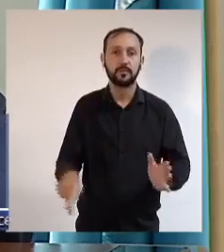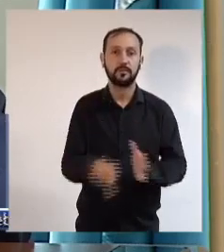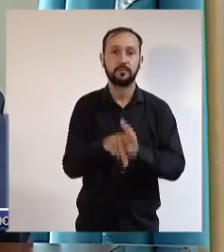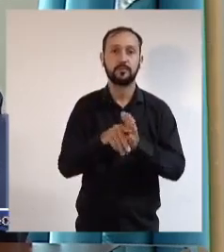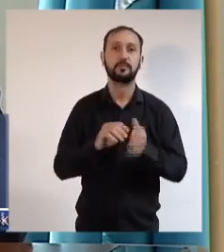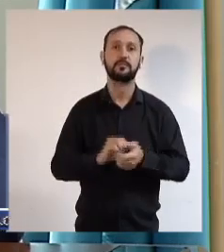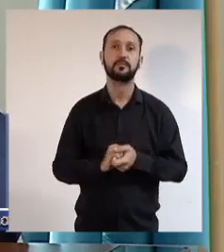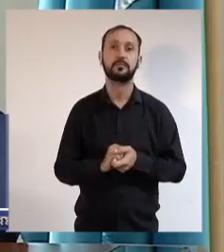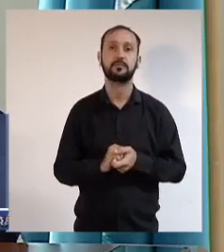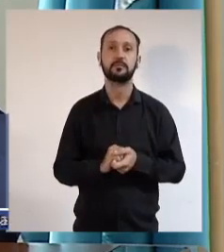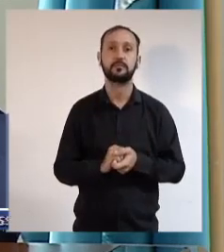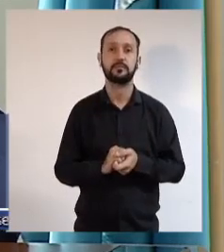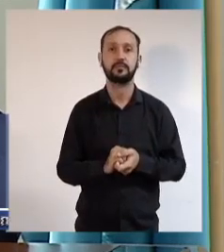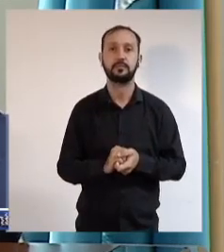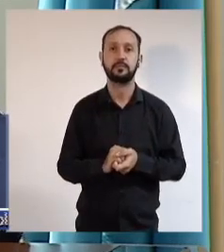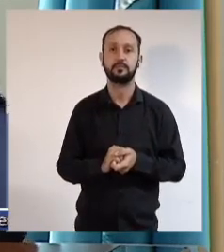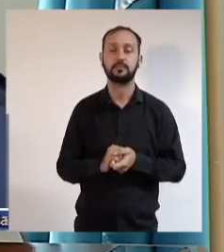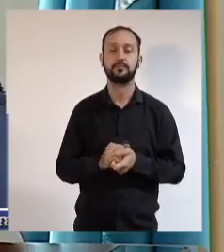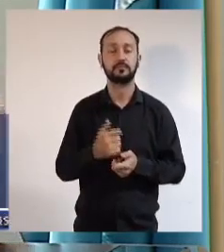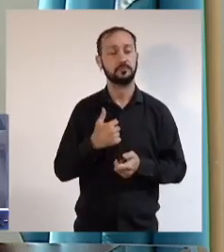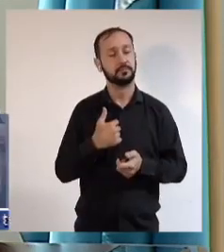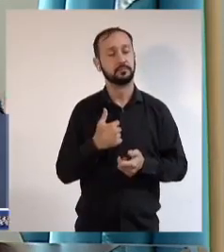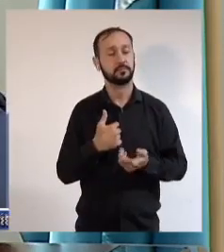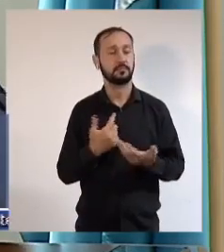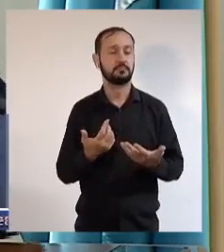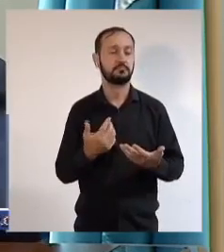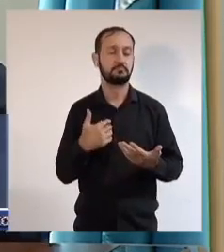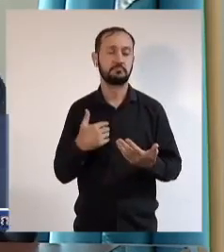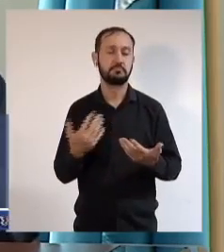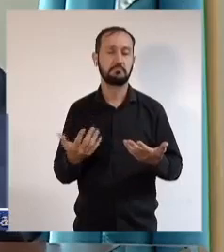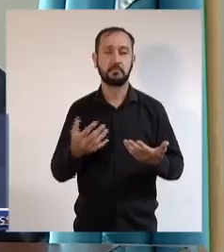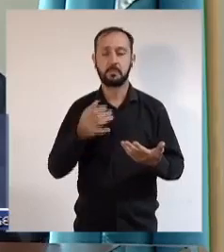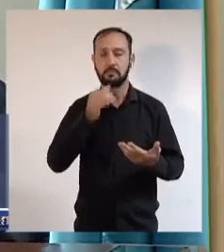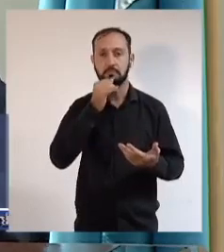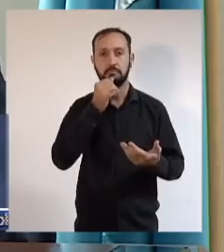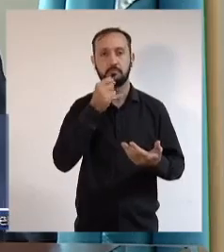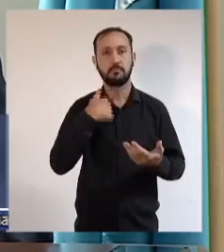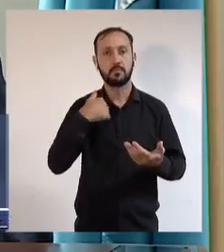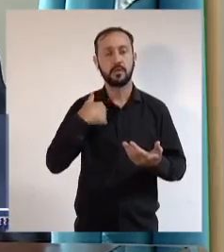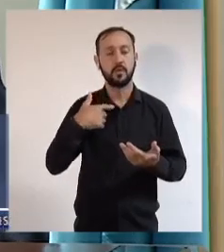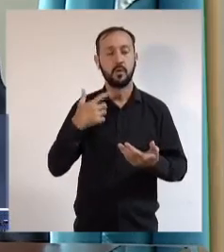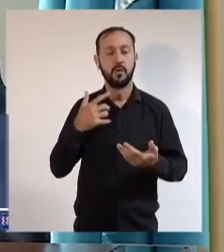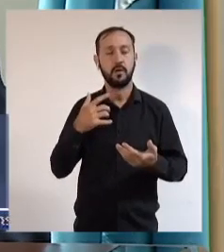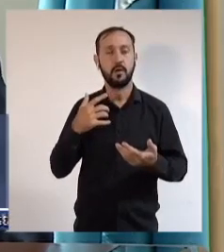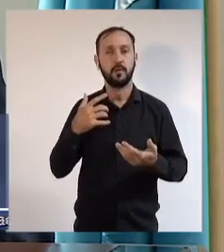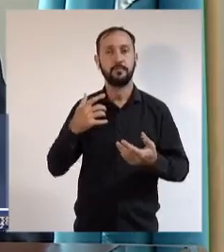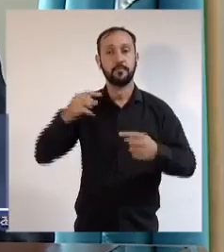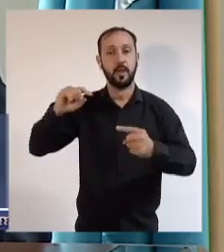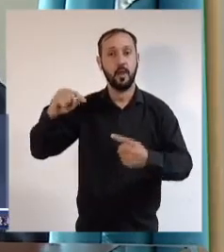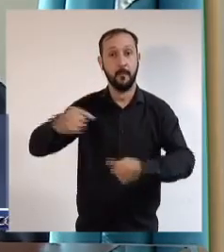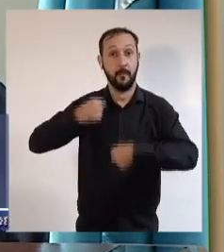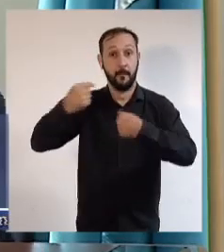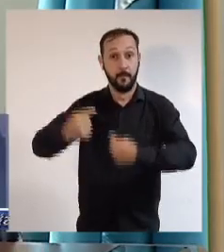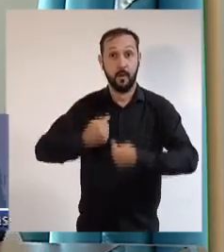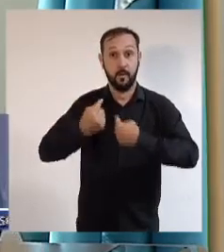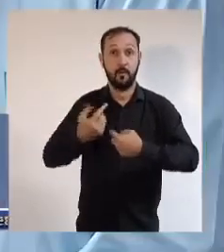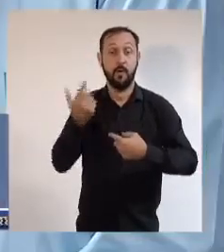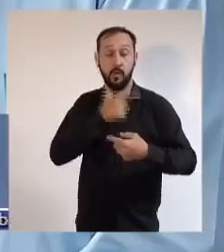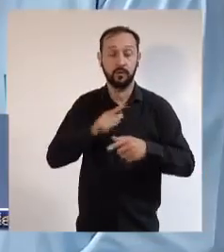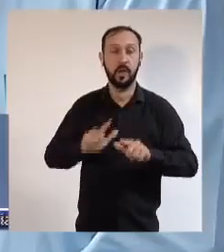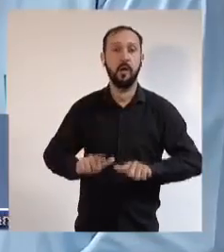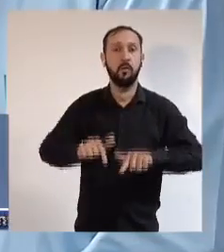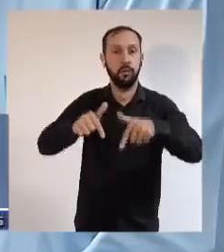minha e eu que me faz militar nas frentes parlamentares